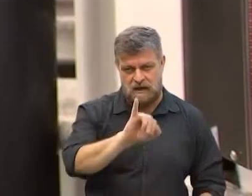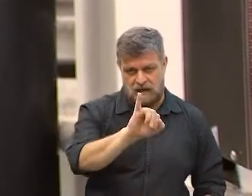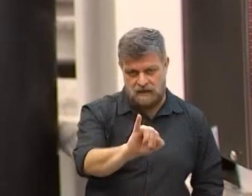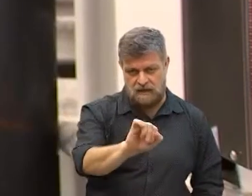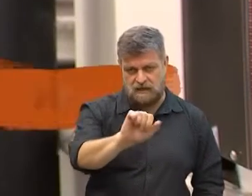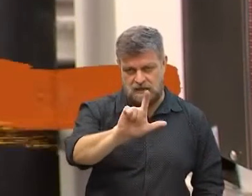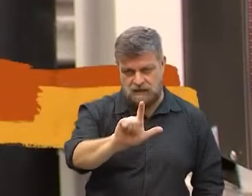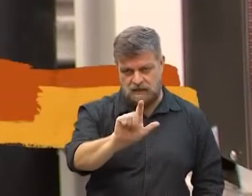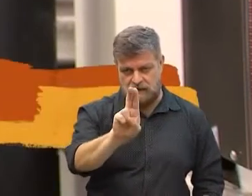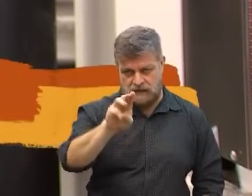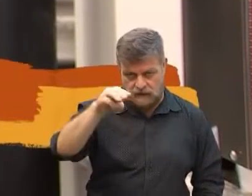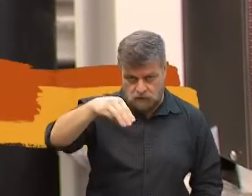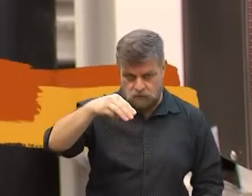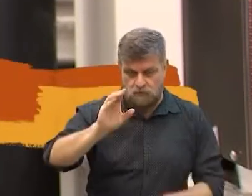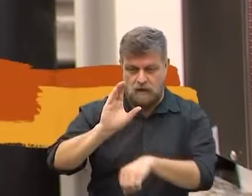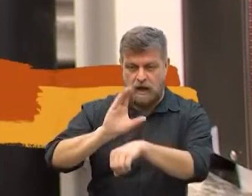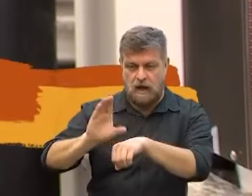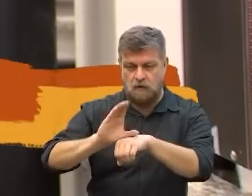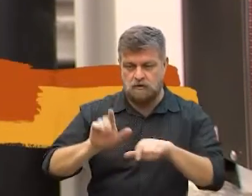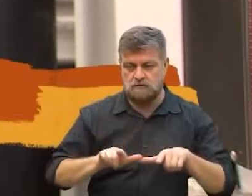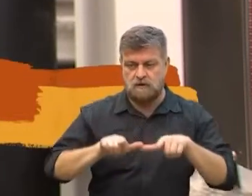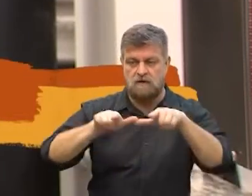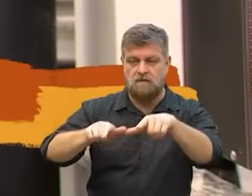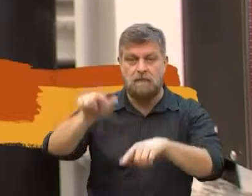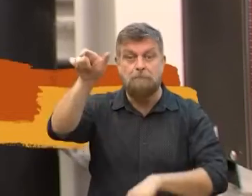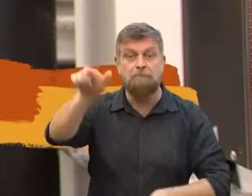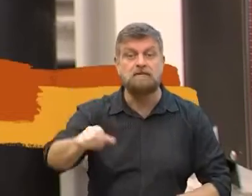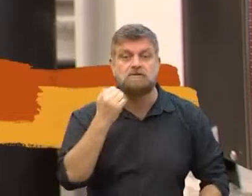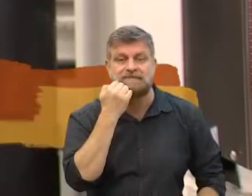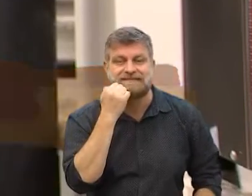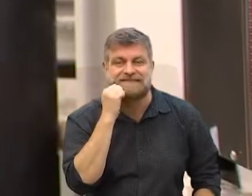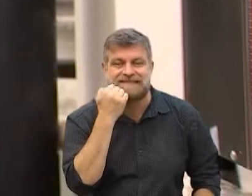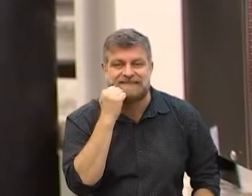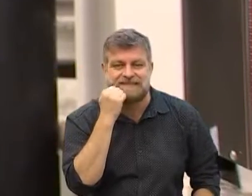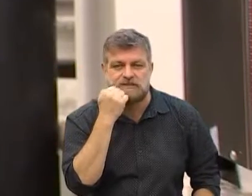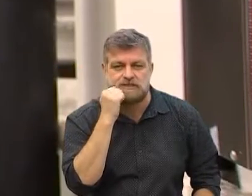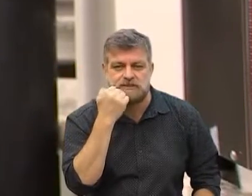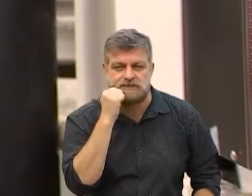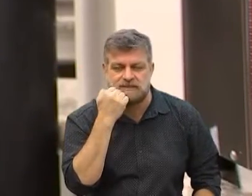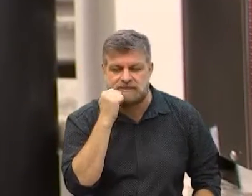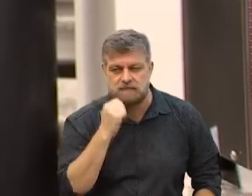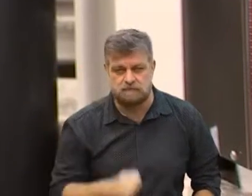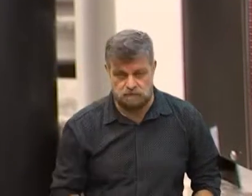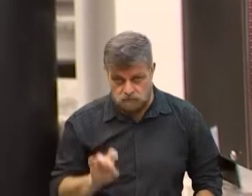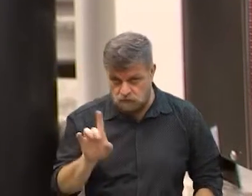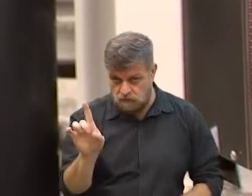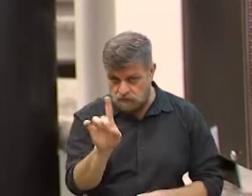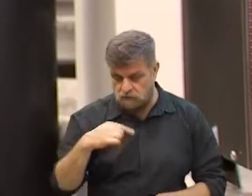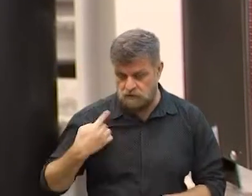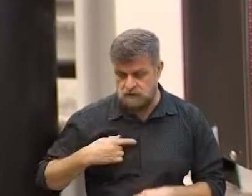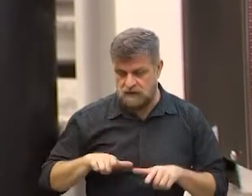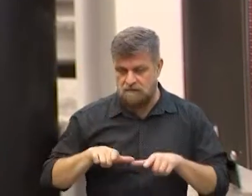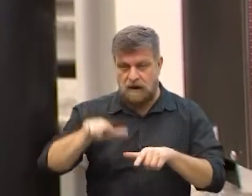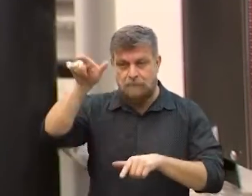um curso para ter de formar cientistas, né? Mas não só cientistas, nós queremos